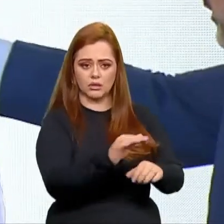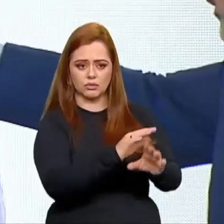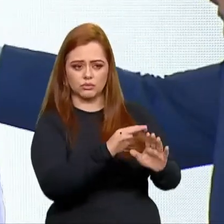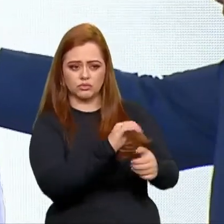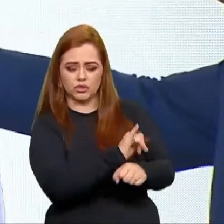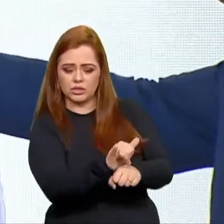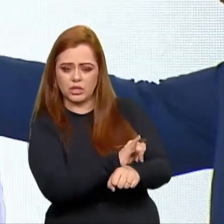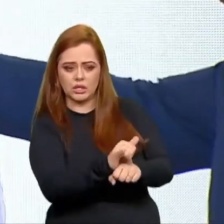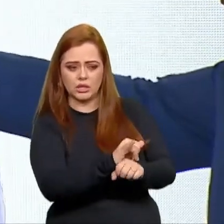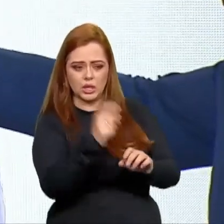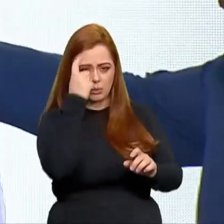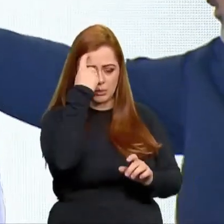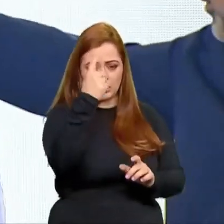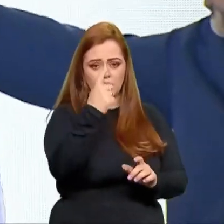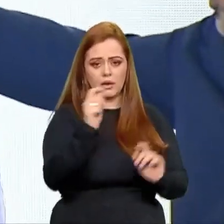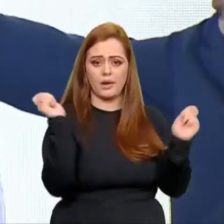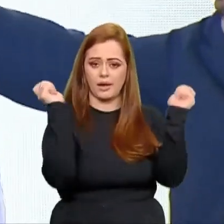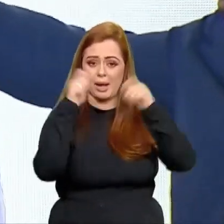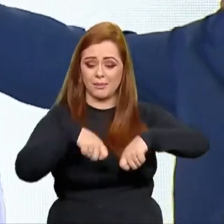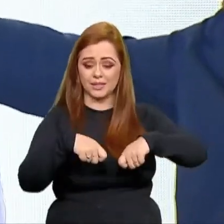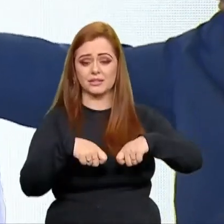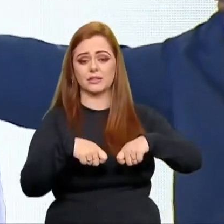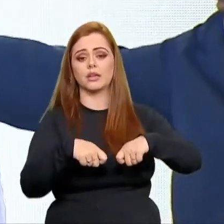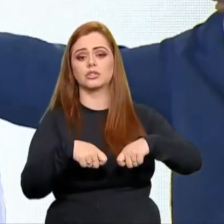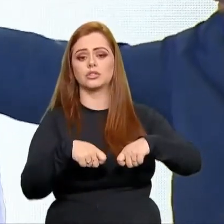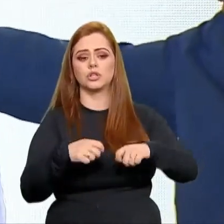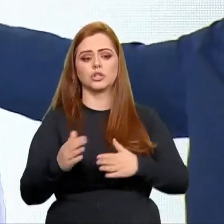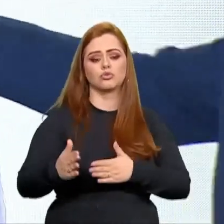capacidade escutativa da população